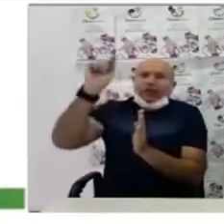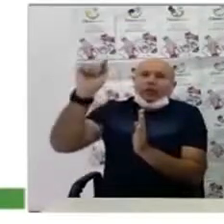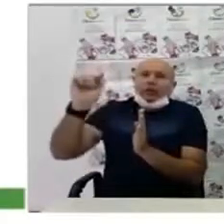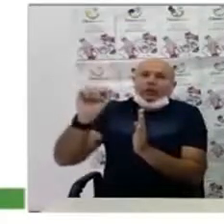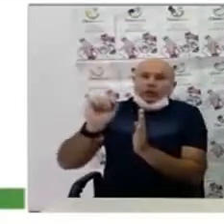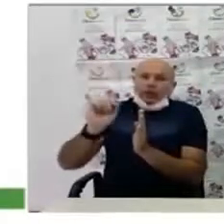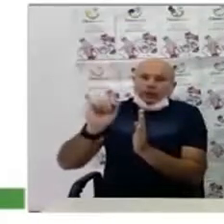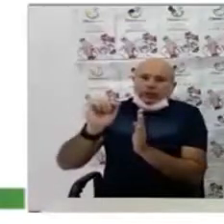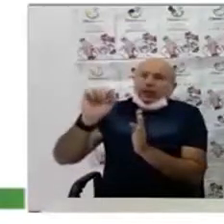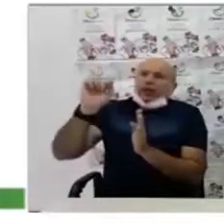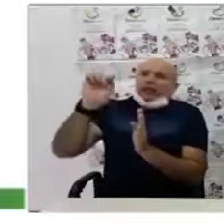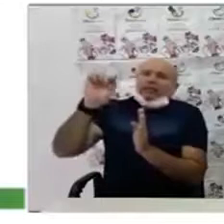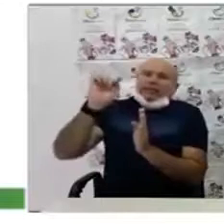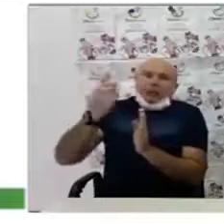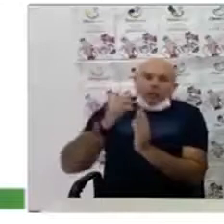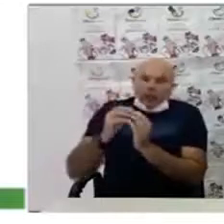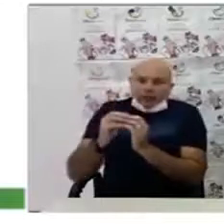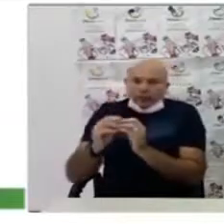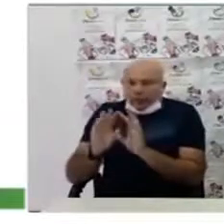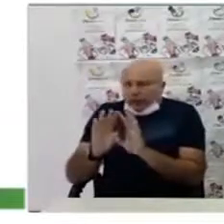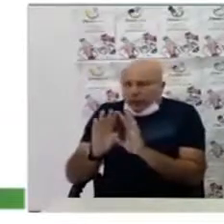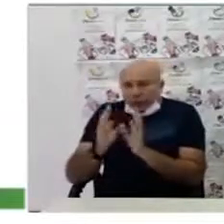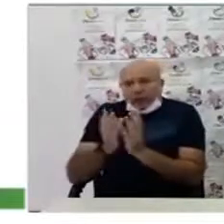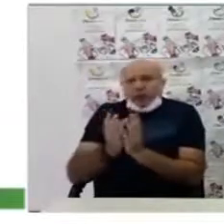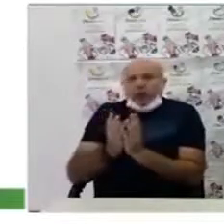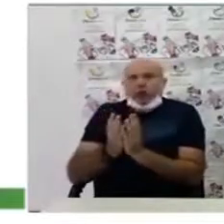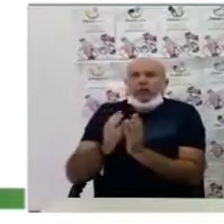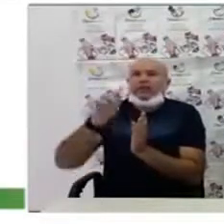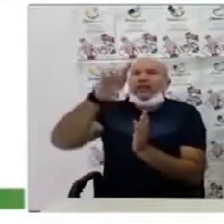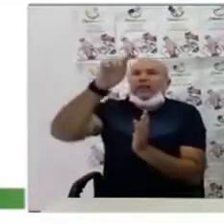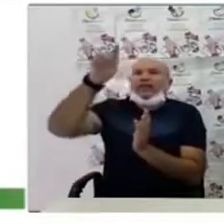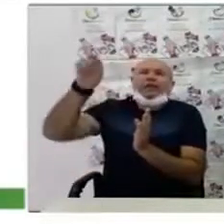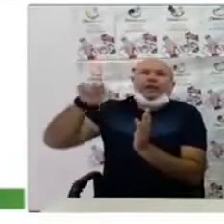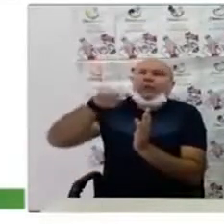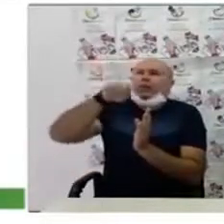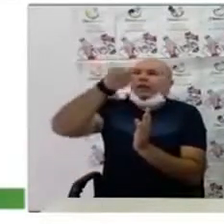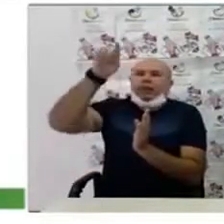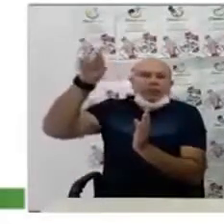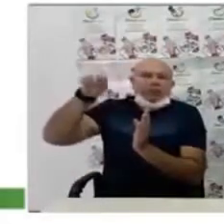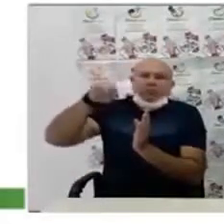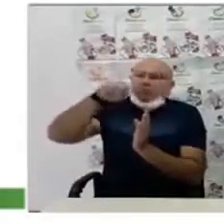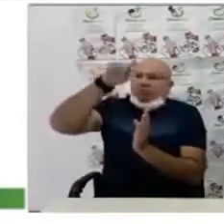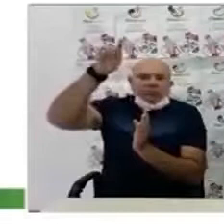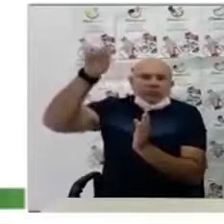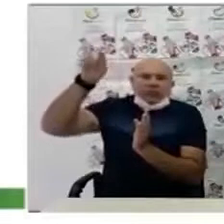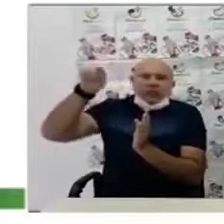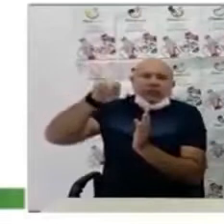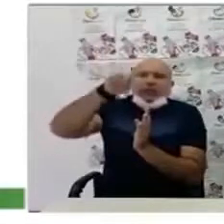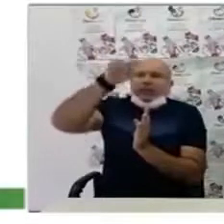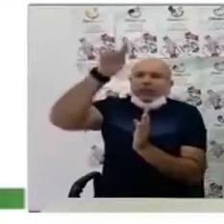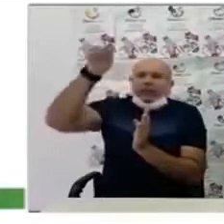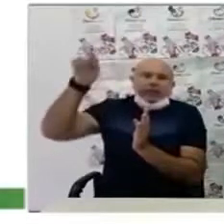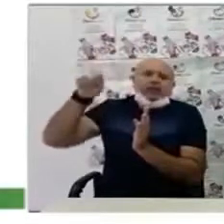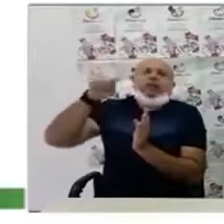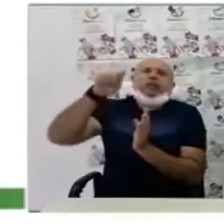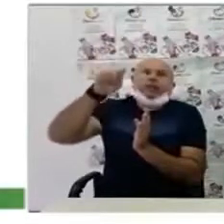energia constante. Se o átomo não sofrer nenhum fenômeno, esse elétron vai ficar lá em movimento, sem ganhar e sem